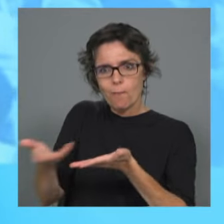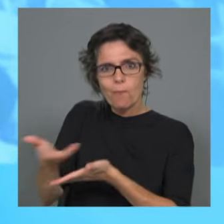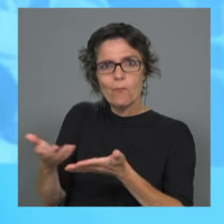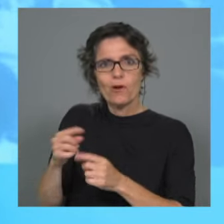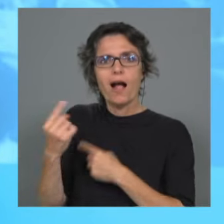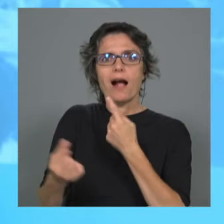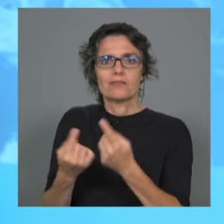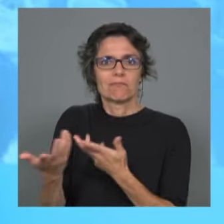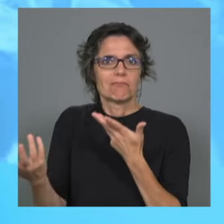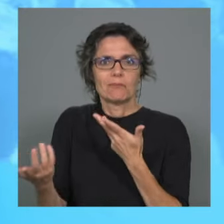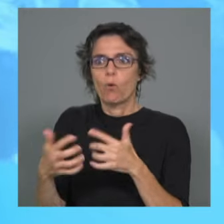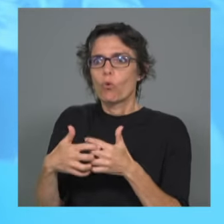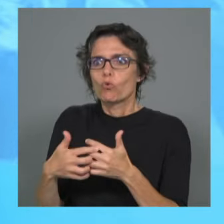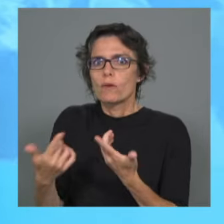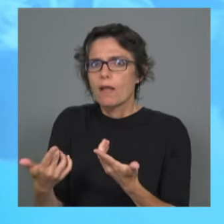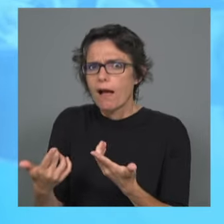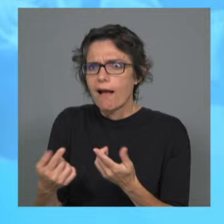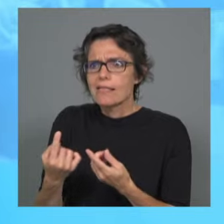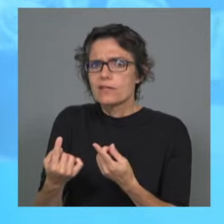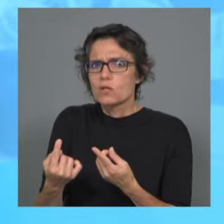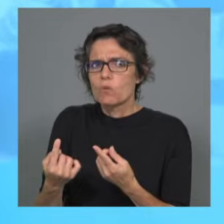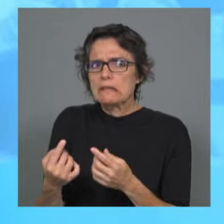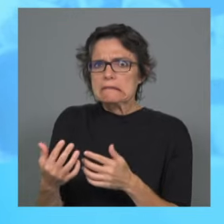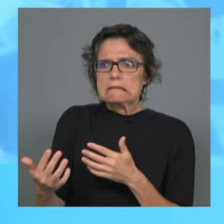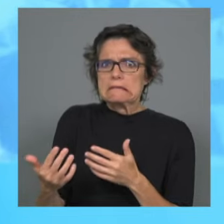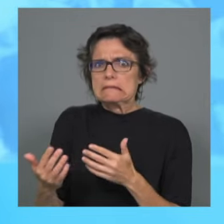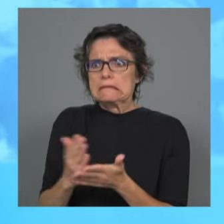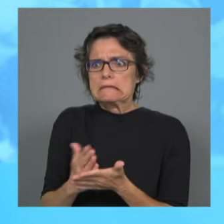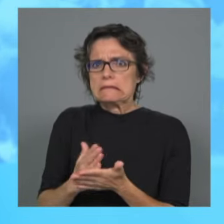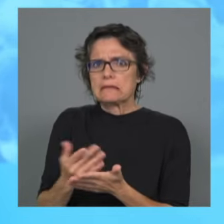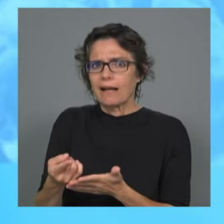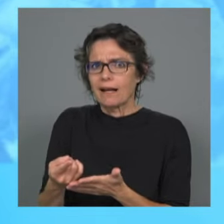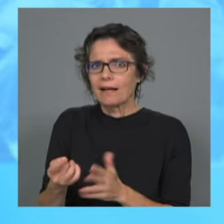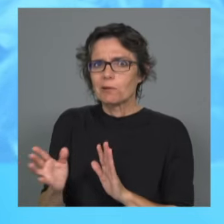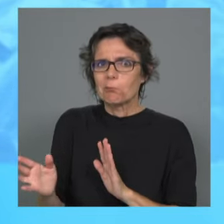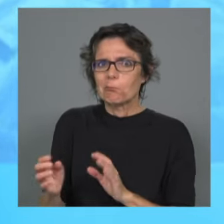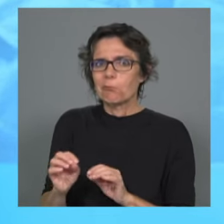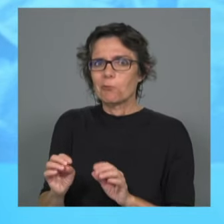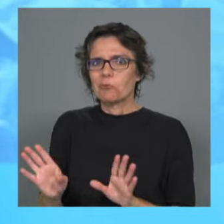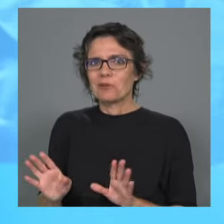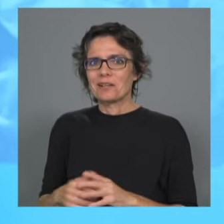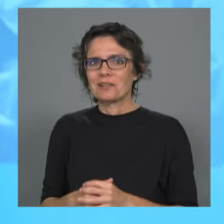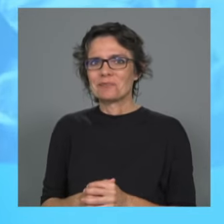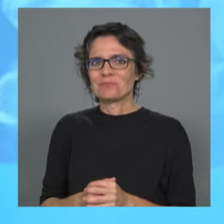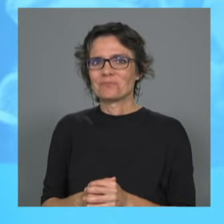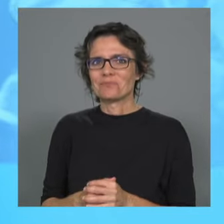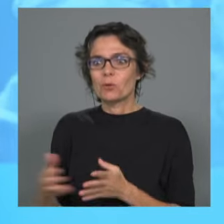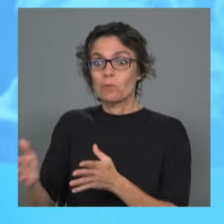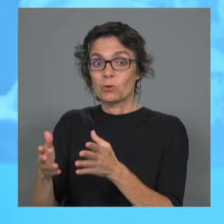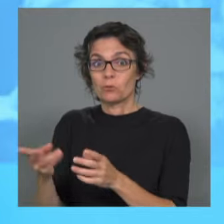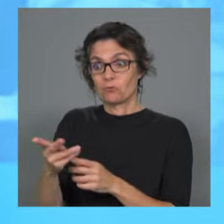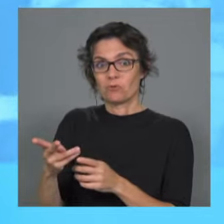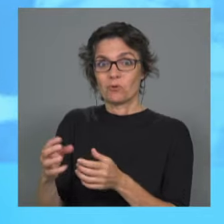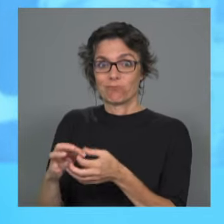por vezes, há dúvidas, há desânimo, há hesitações, e aí este percurso comum